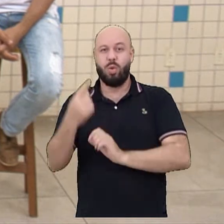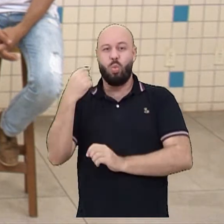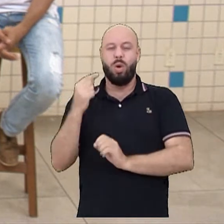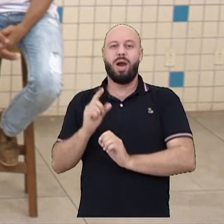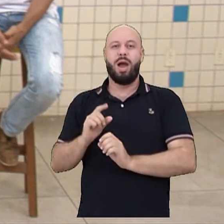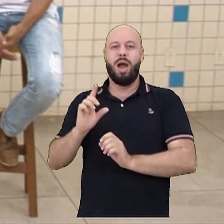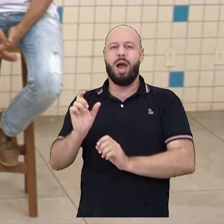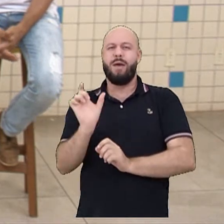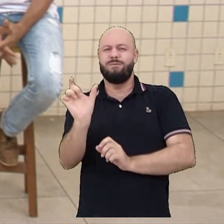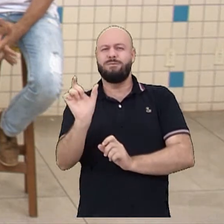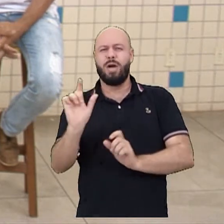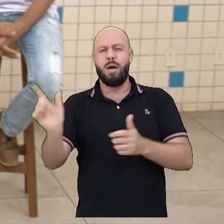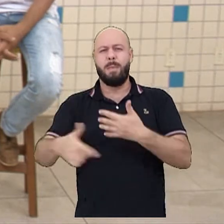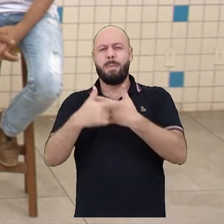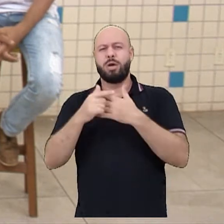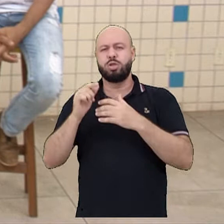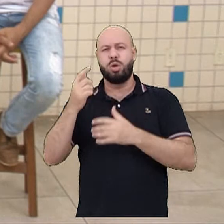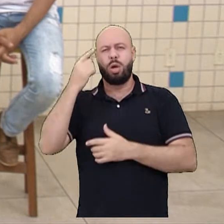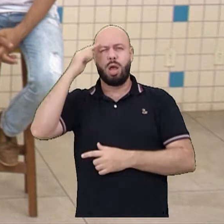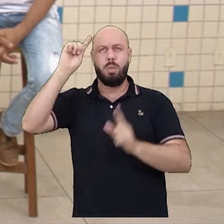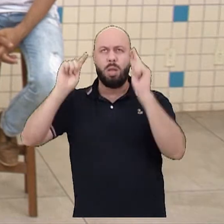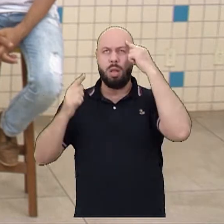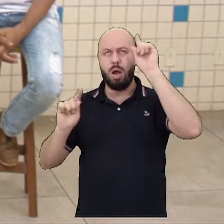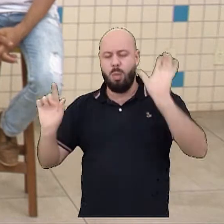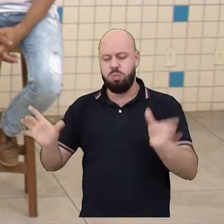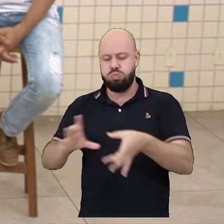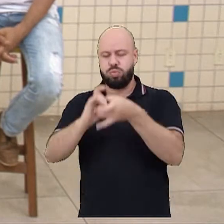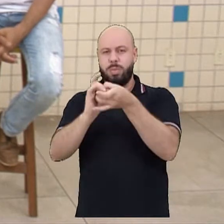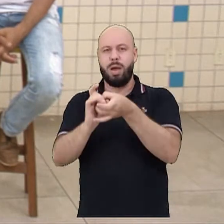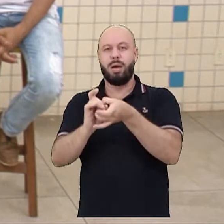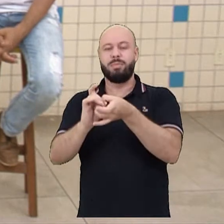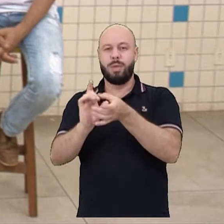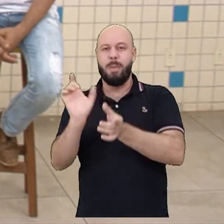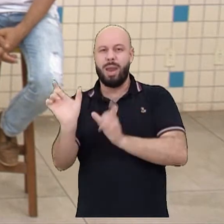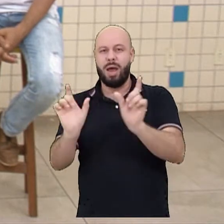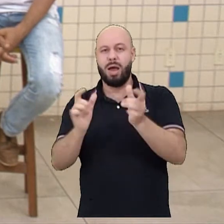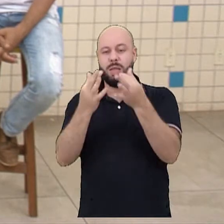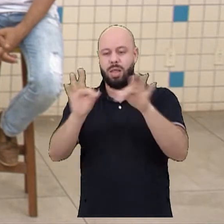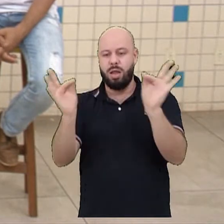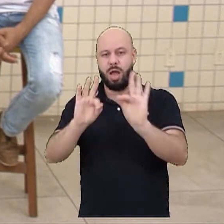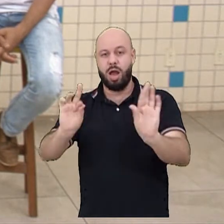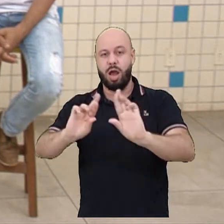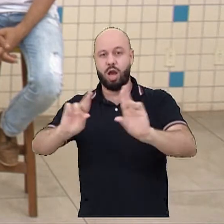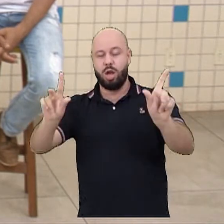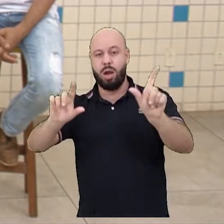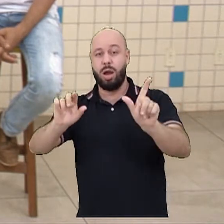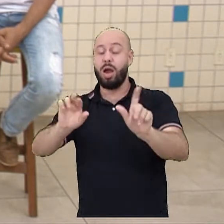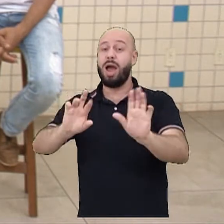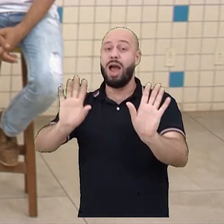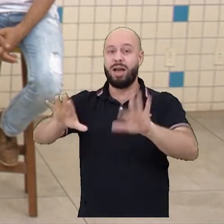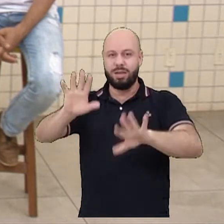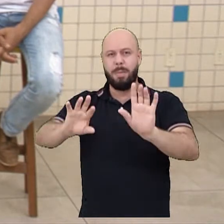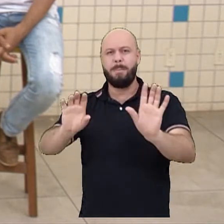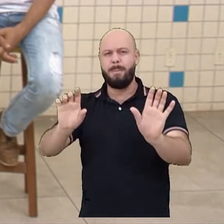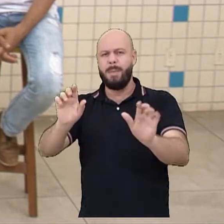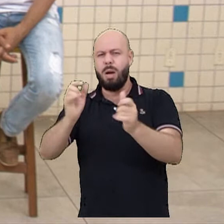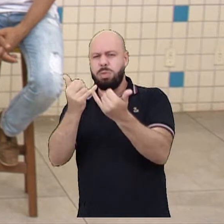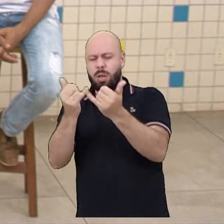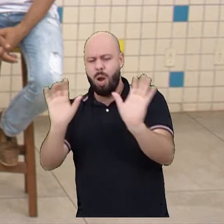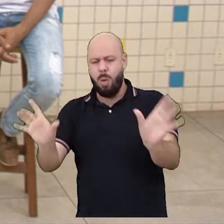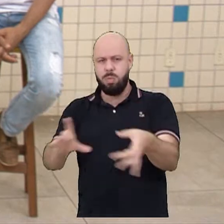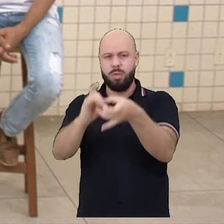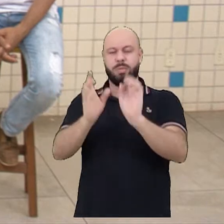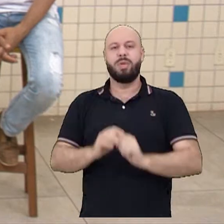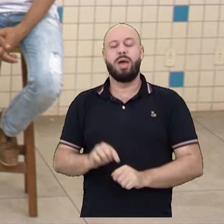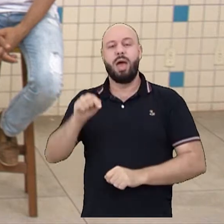de ligar ideias, ligar palavras de função sintática semelhantes, né? Aqui na língua portuguesa nós